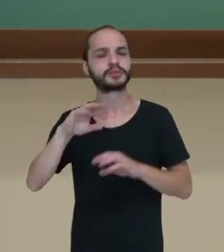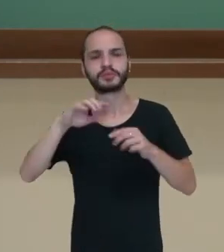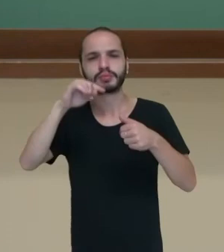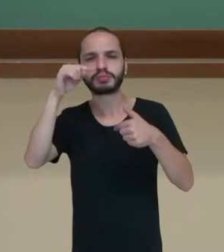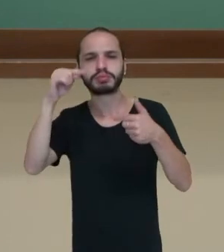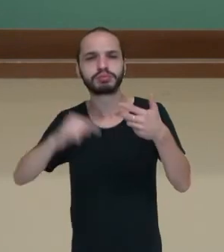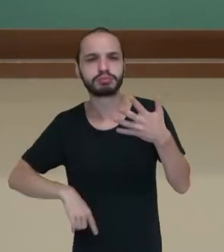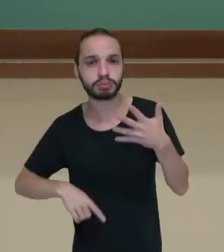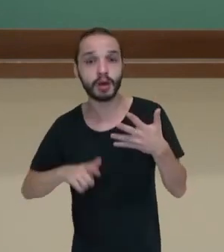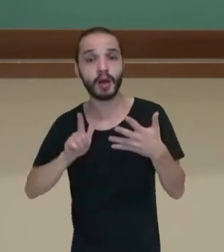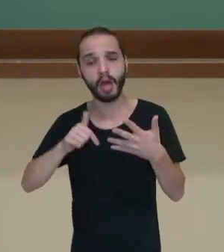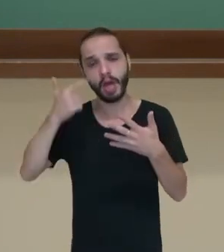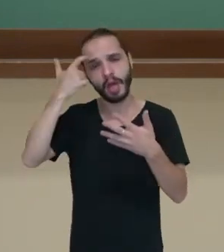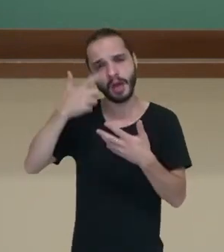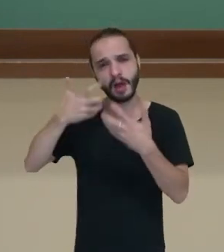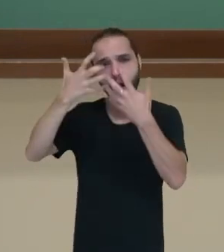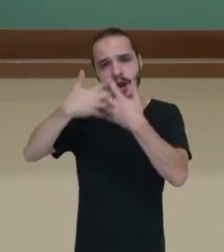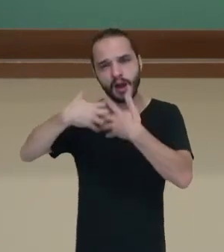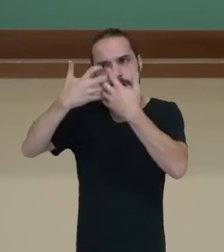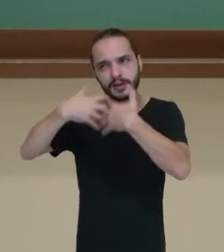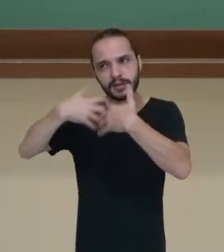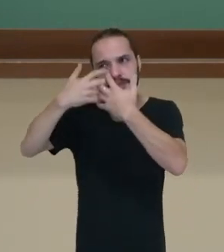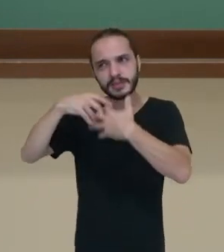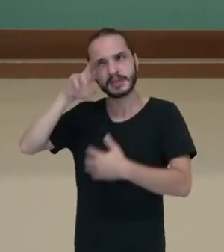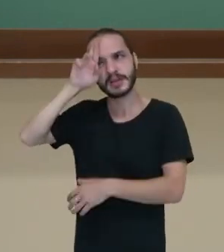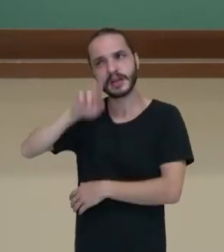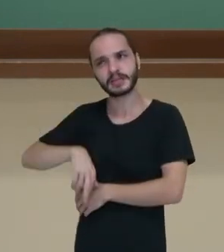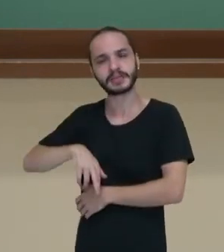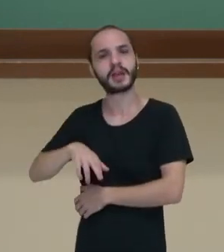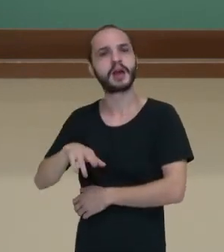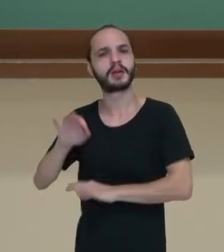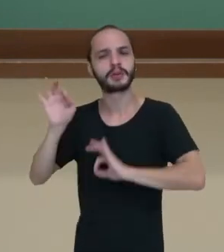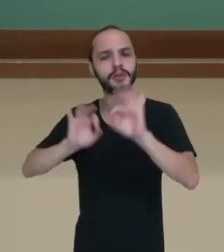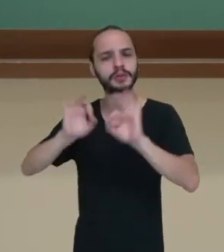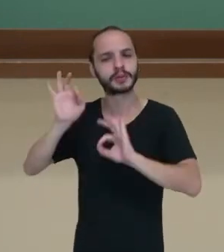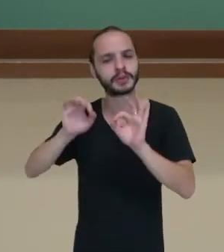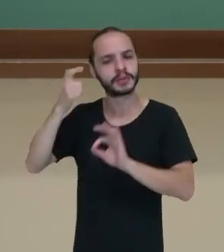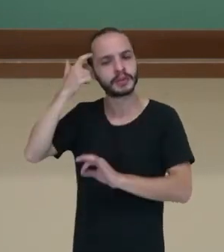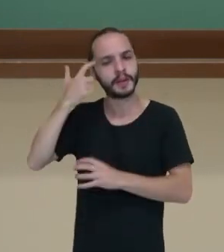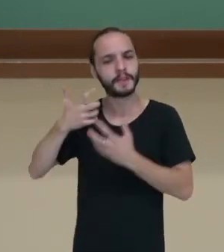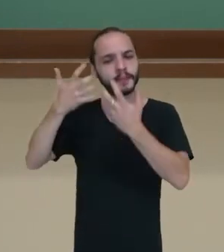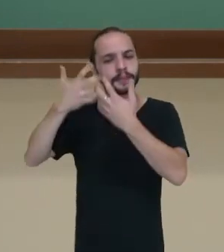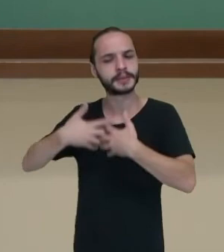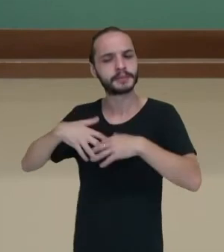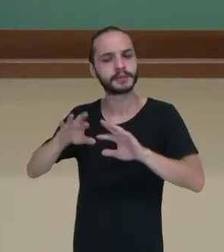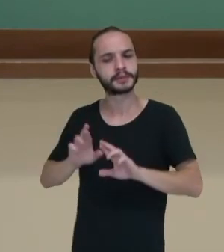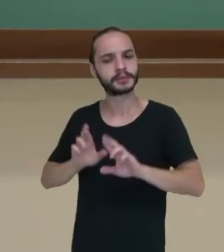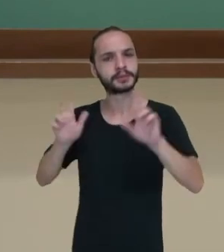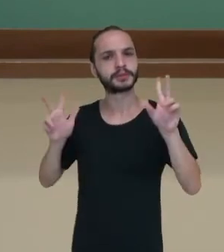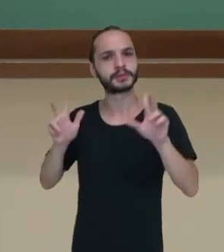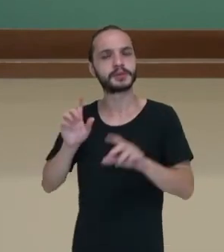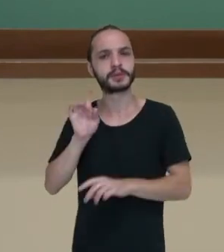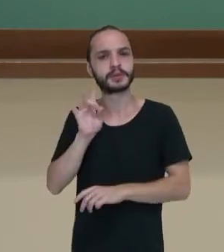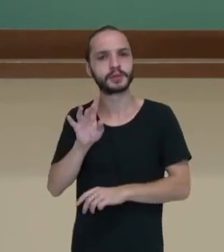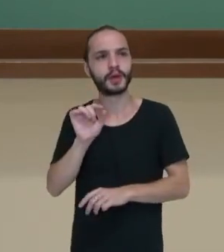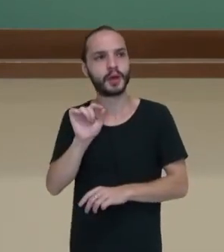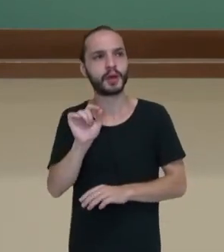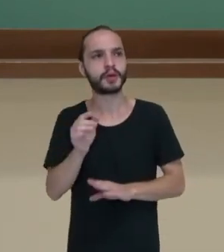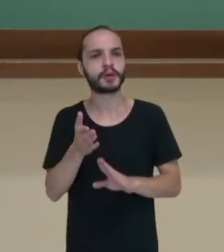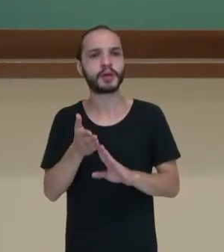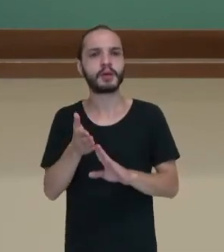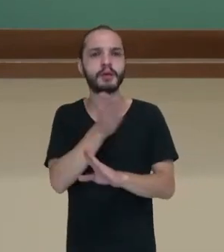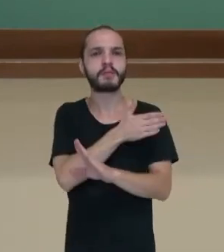com vocês da racionalização, né? Organizar o pensamento de uma maneira diferente, sair talvez um pouco